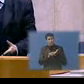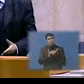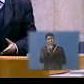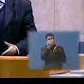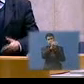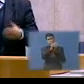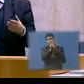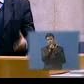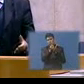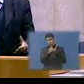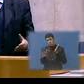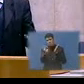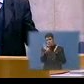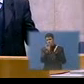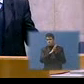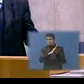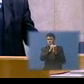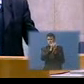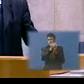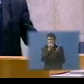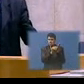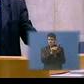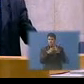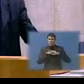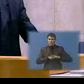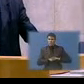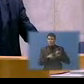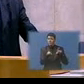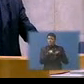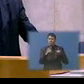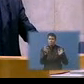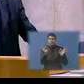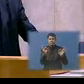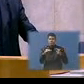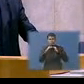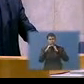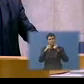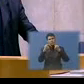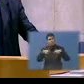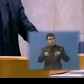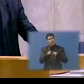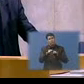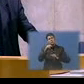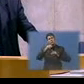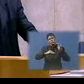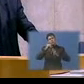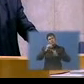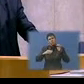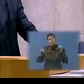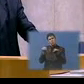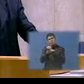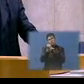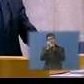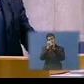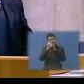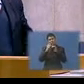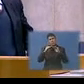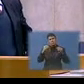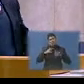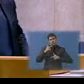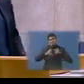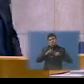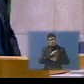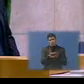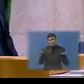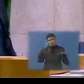parado, porque isso são impostos que são pagos para produzir obras e serviços de necessidade da população paulistana. É isso,